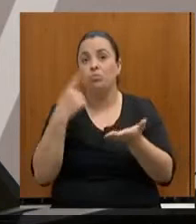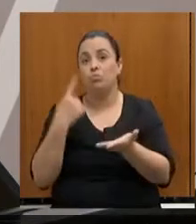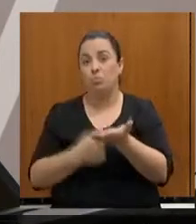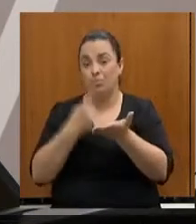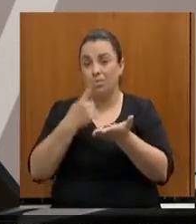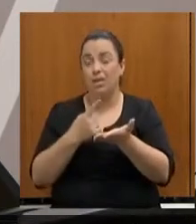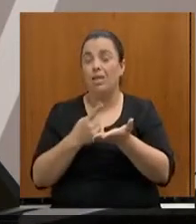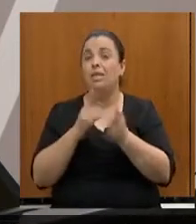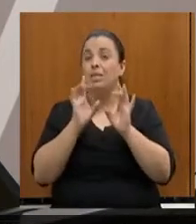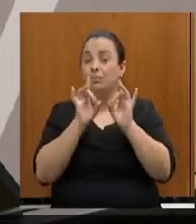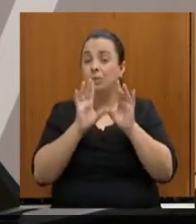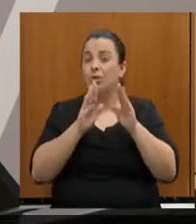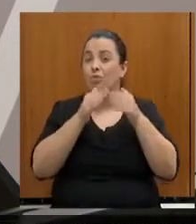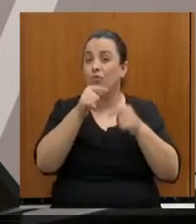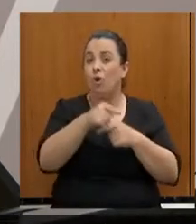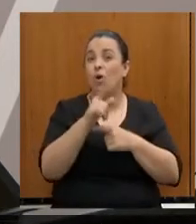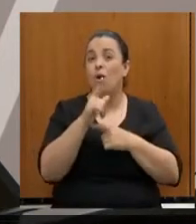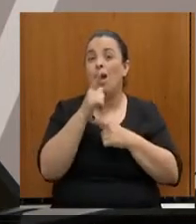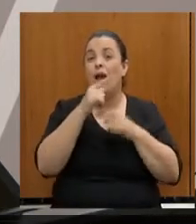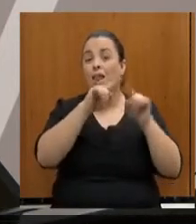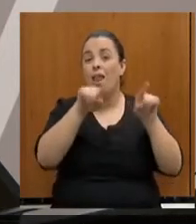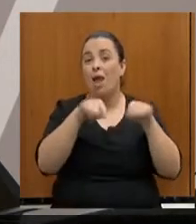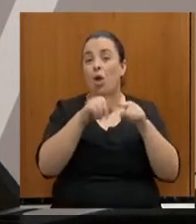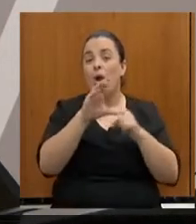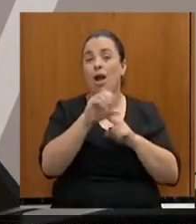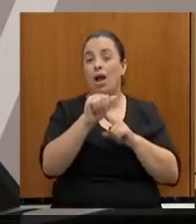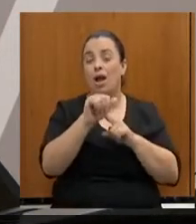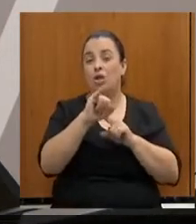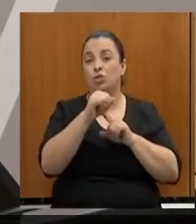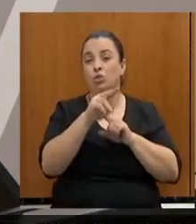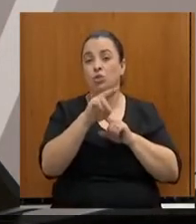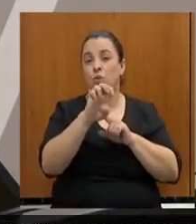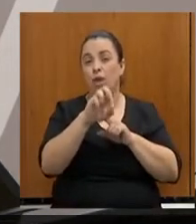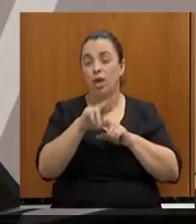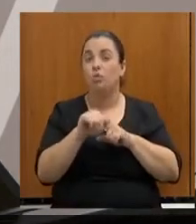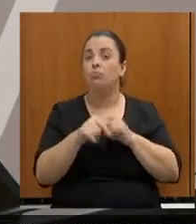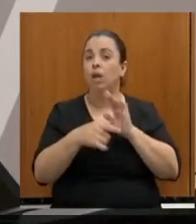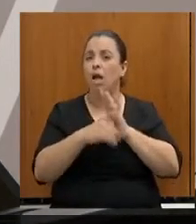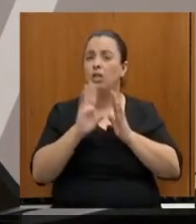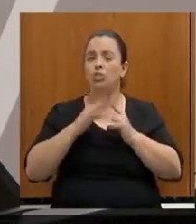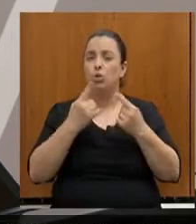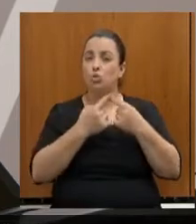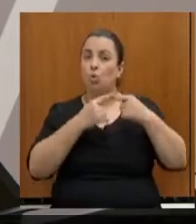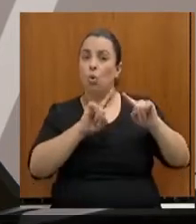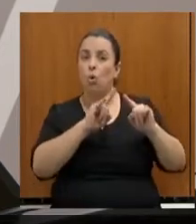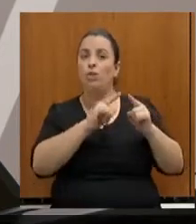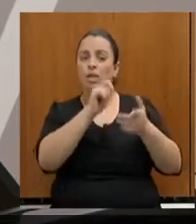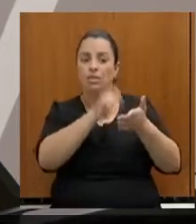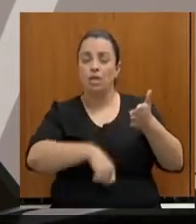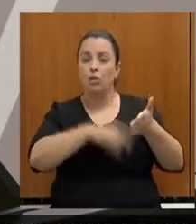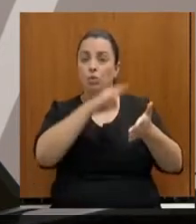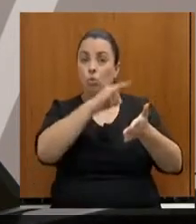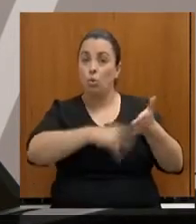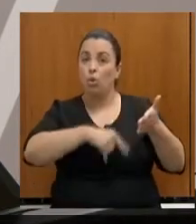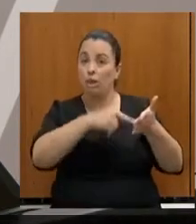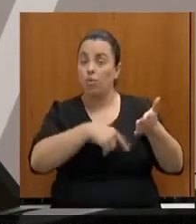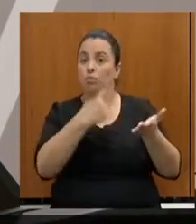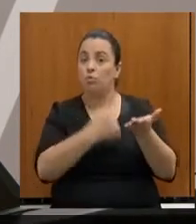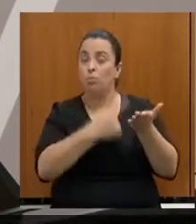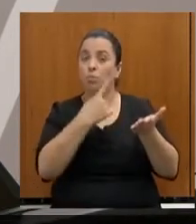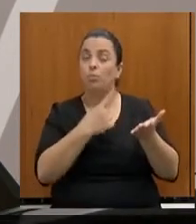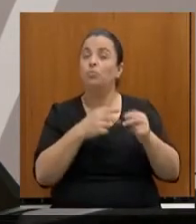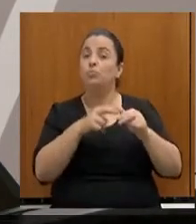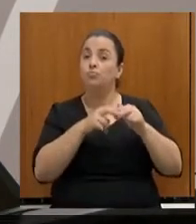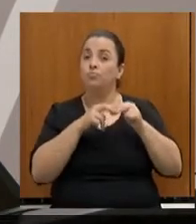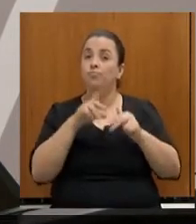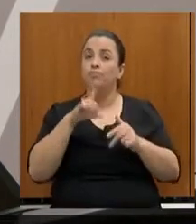Lagoa do Cajueiro inicialmente tinham sido inclusive contrários assinatura do termo de compromisso em razão de termos